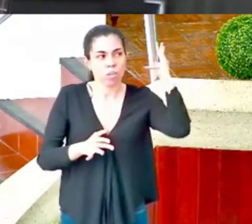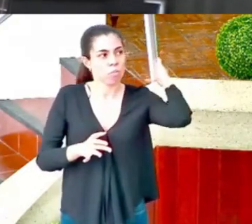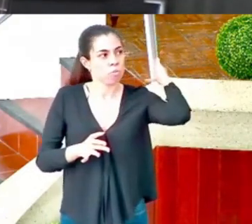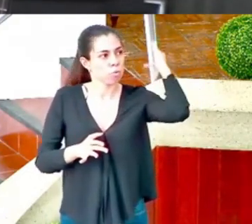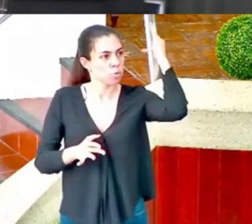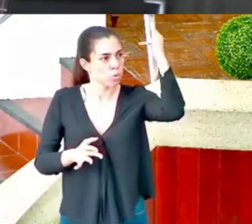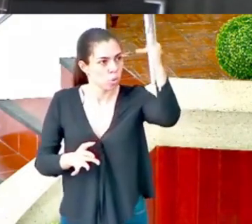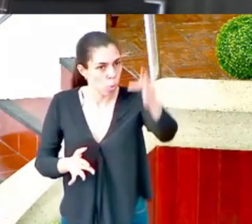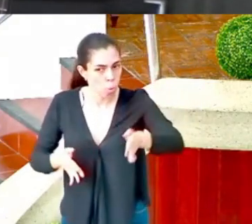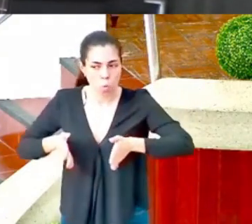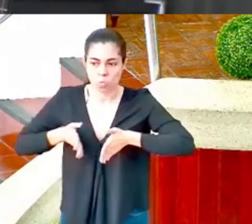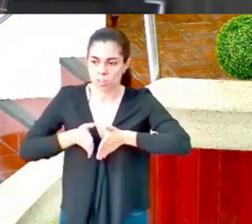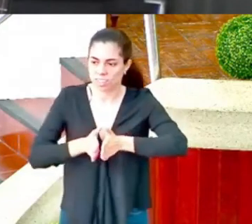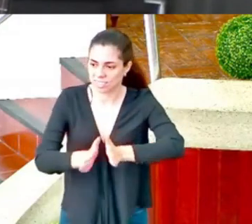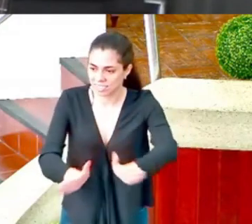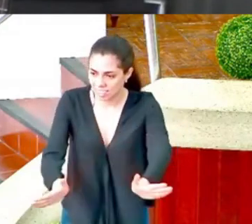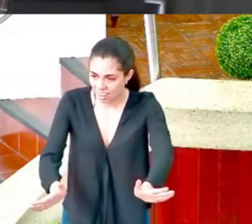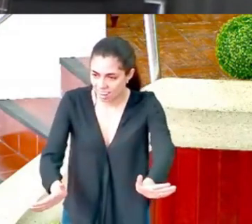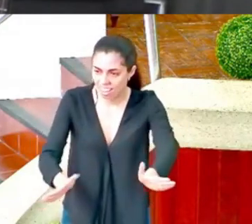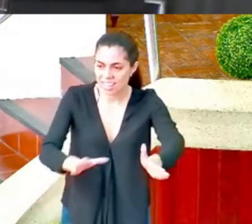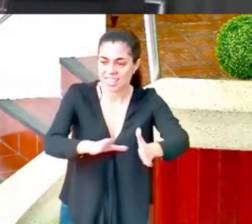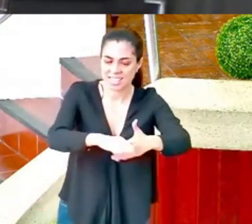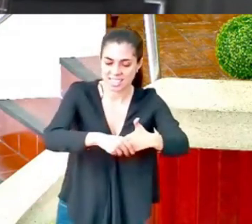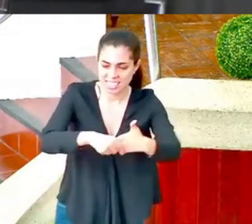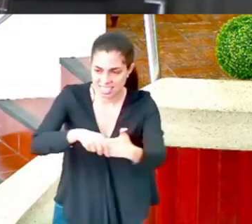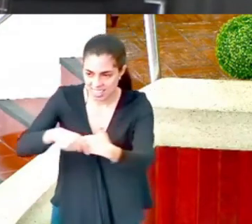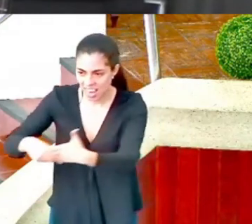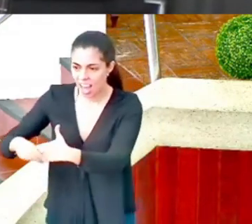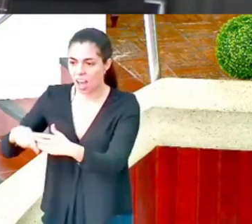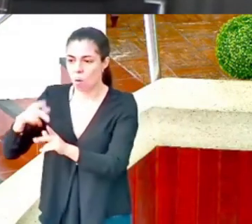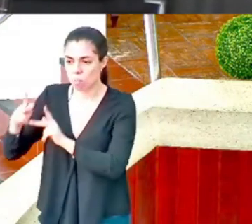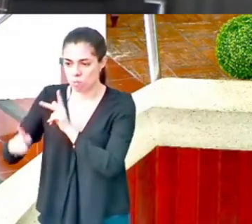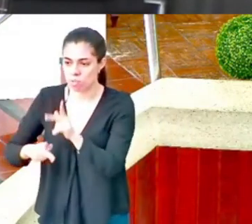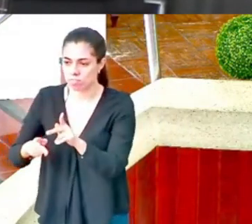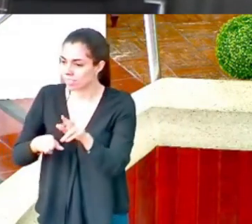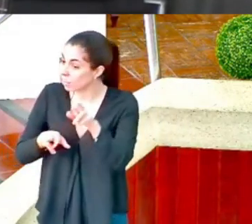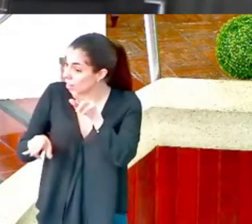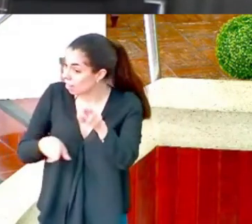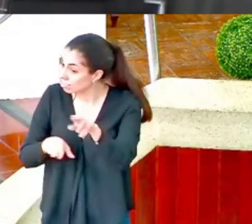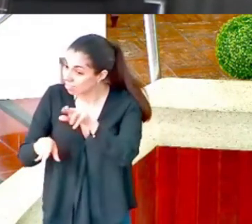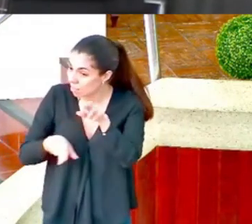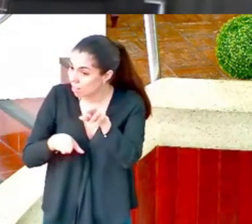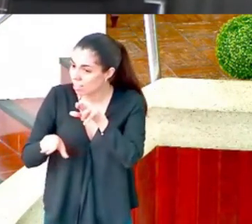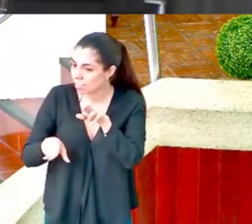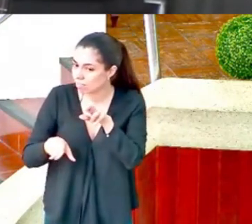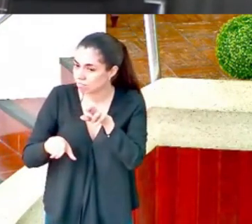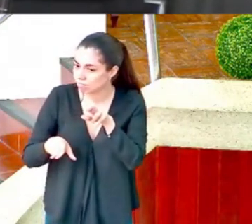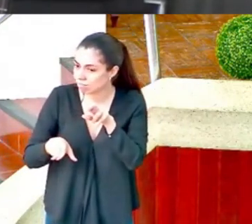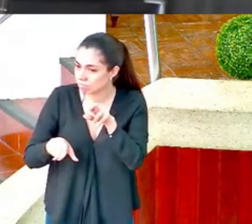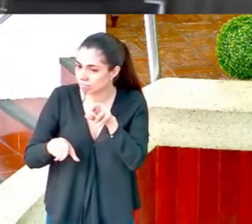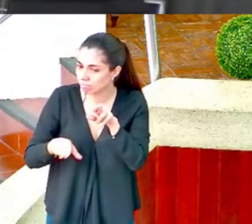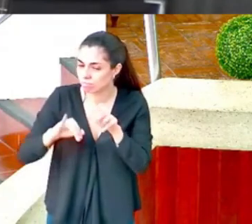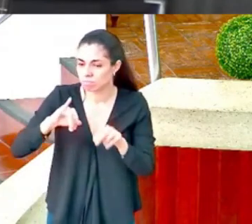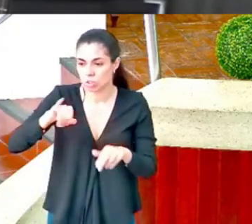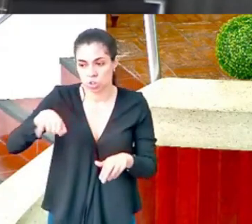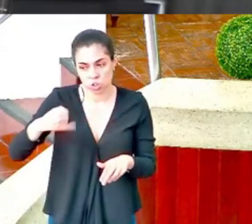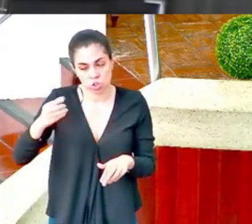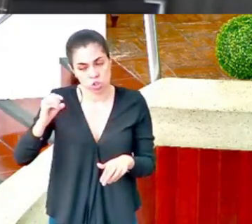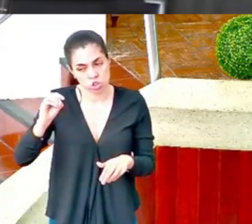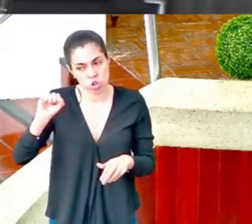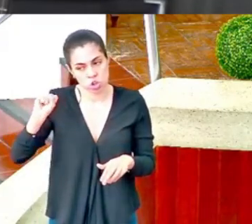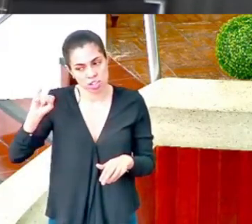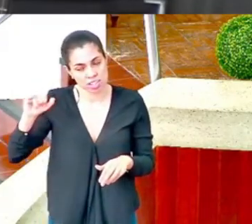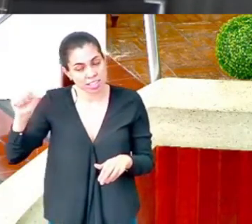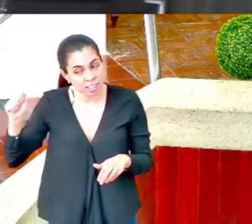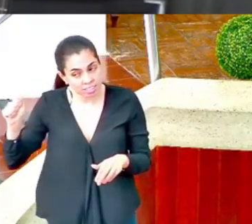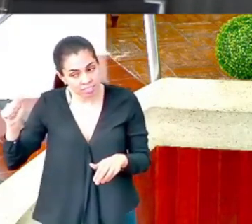como o de Josias nos inspira na atualidade, inspira os nossos filhos na atualidade? Uma coisa que eu gostaria de